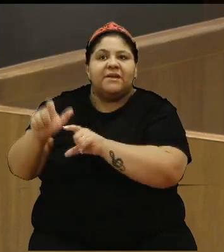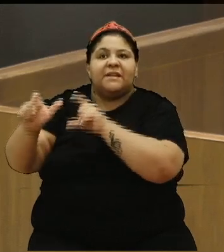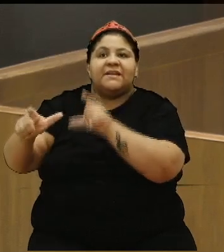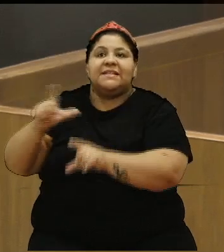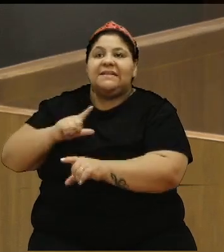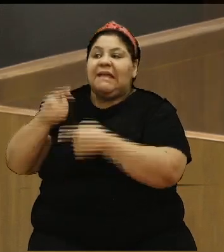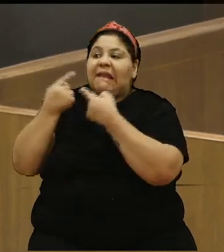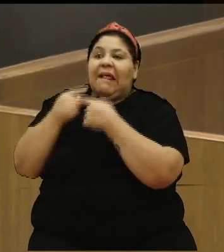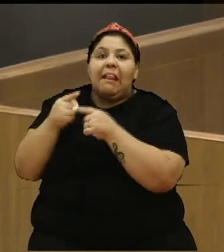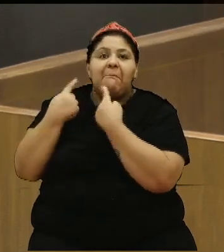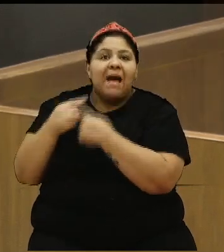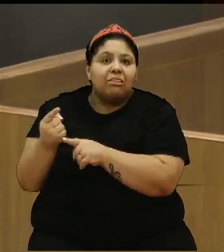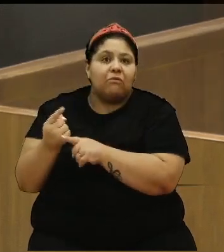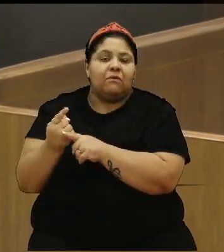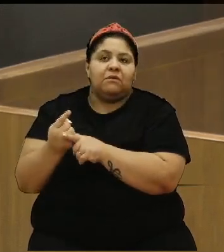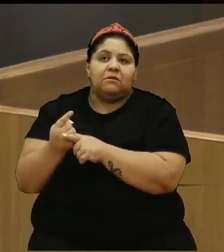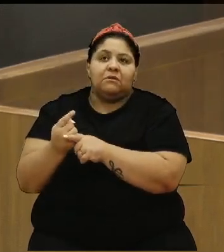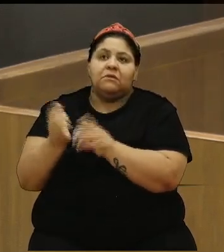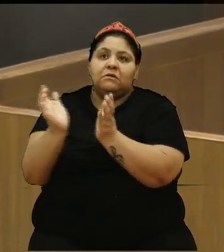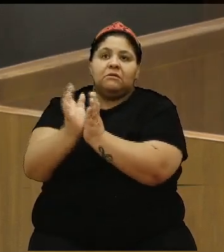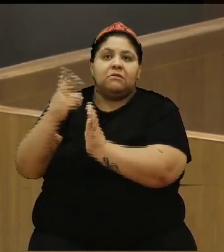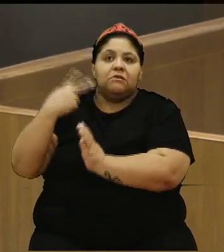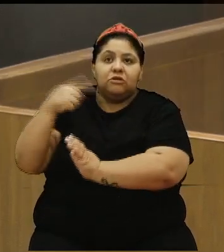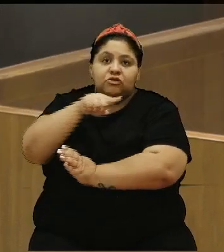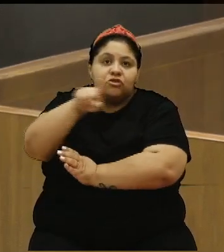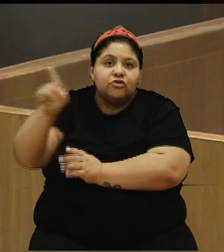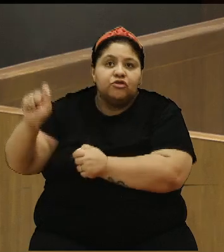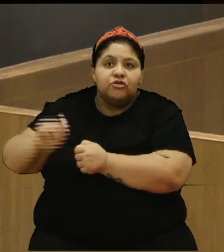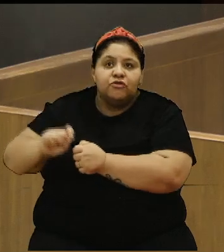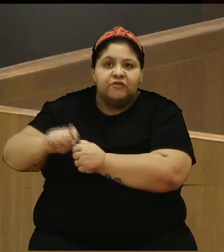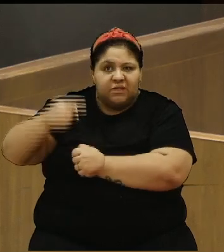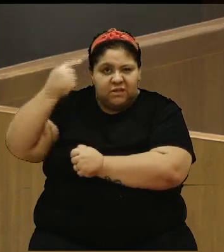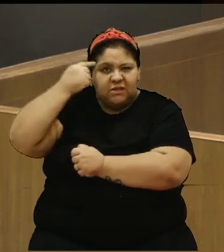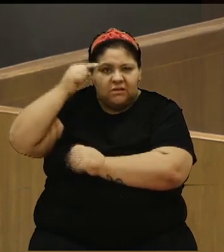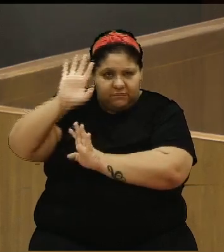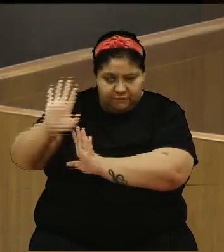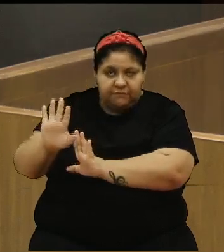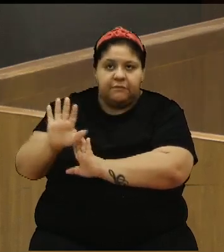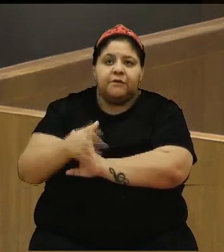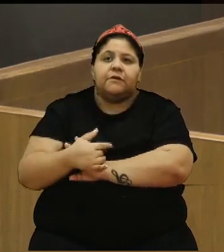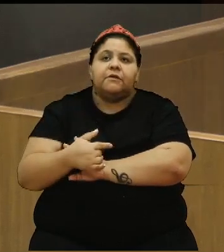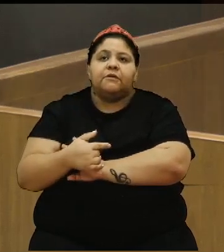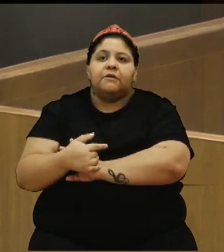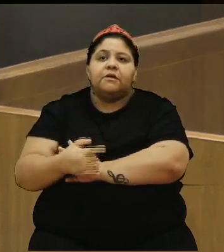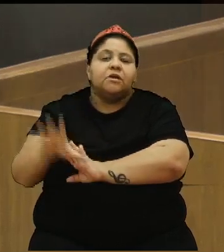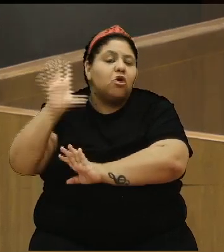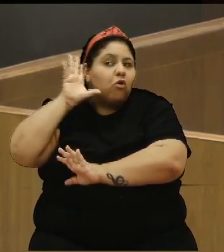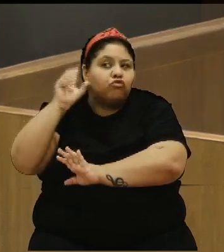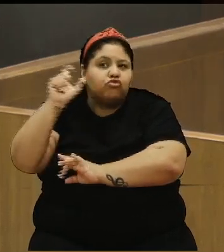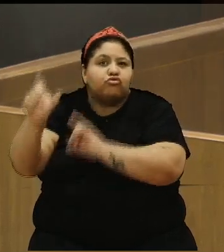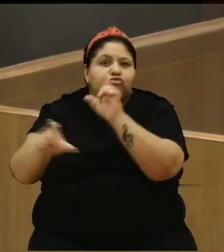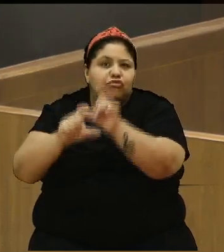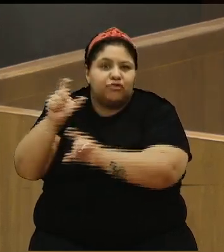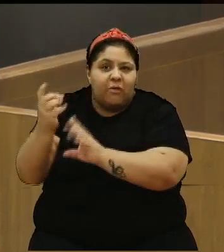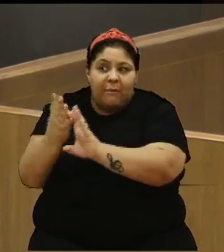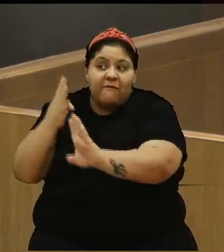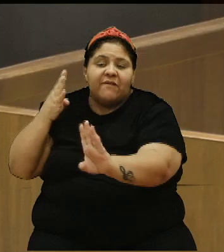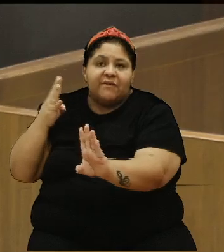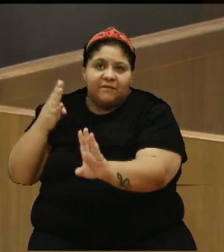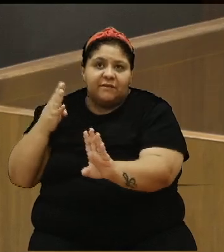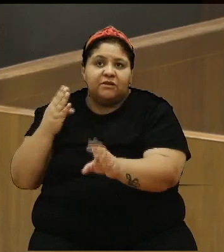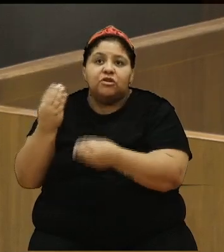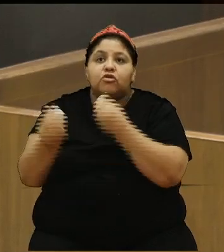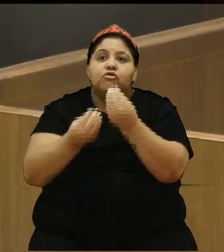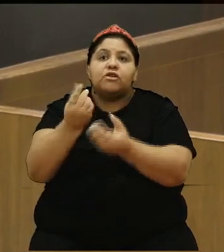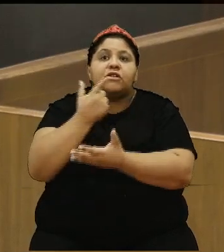têm reclamado. Colegas vereadores, se vocês não fizerem esse exercício, mas tenho certeza que vocês fazem, escutem as pessoas que vão para a fila. O que